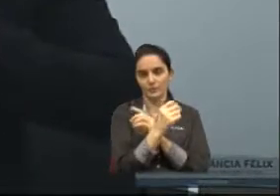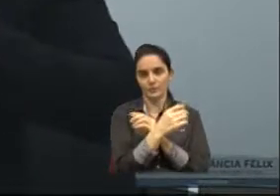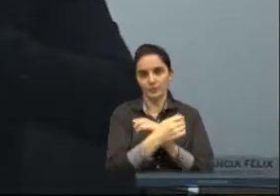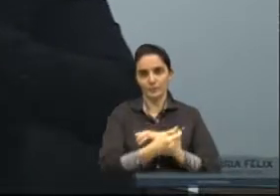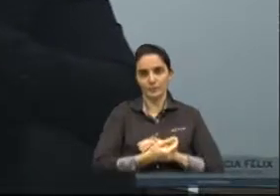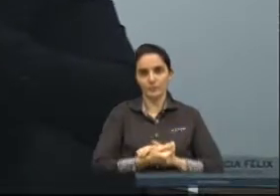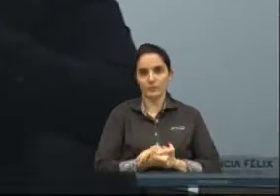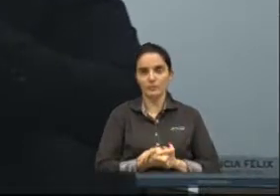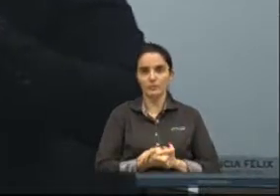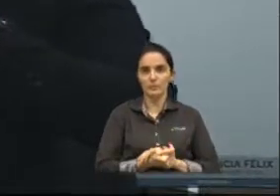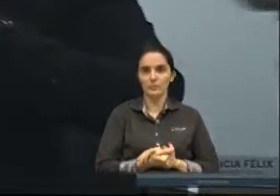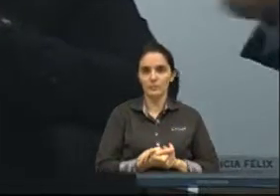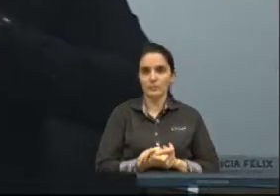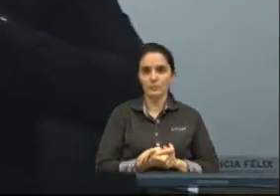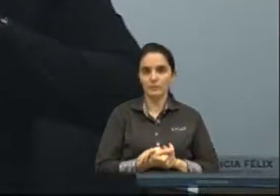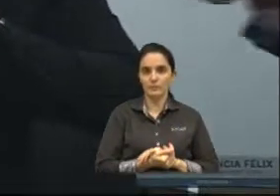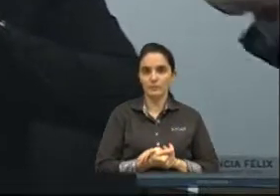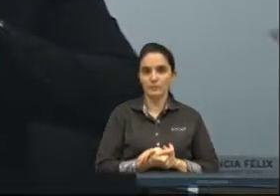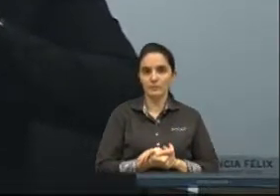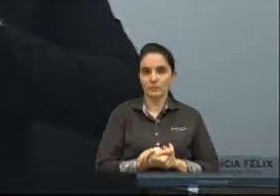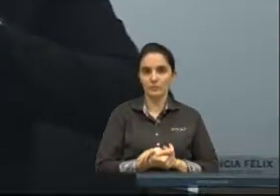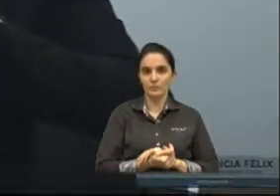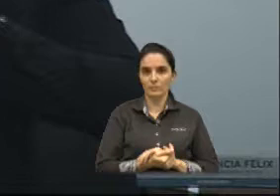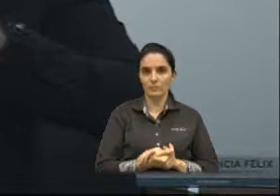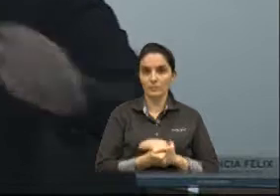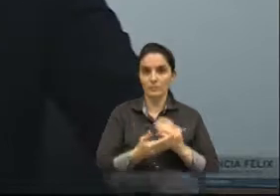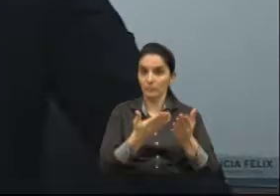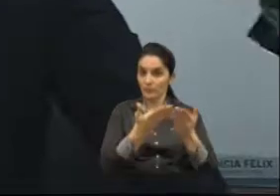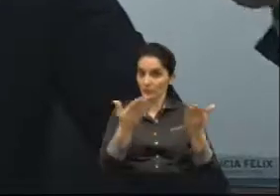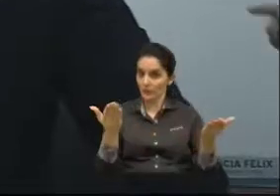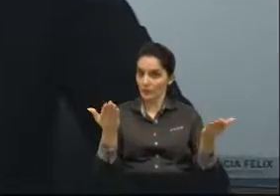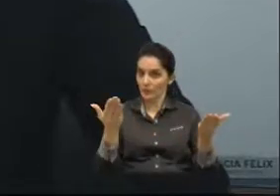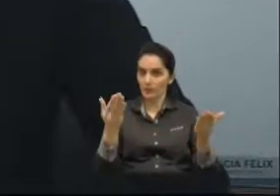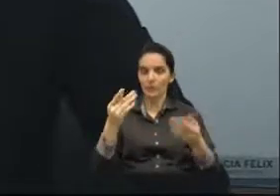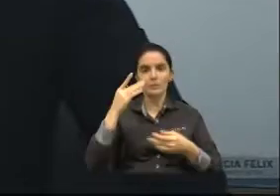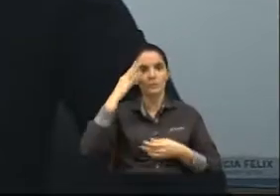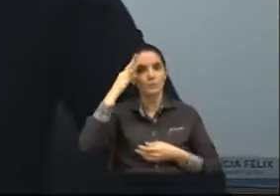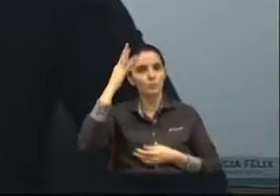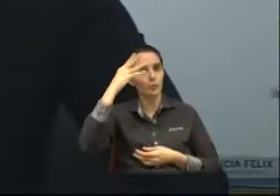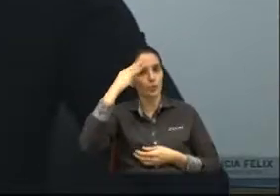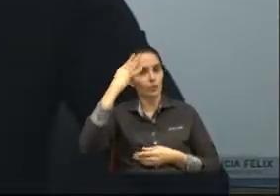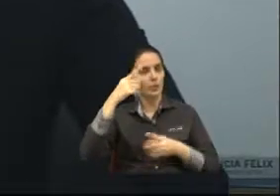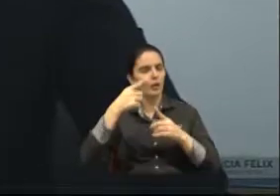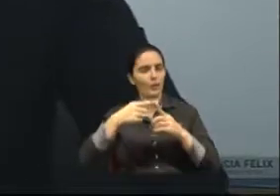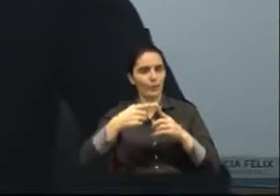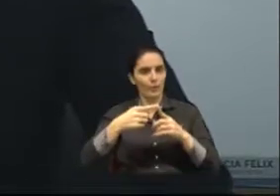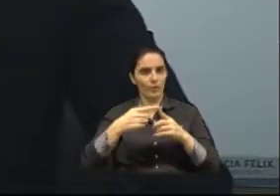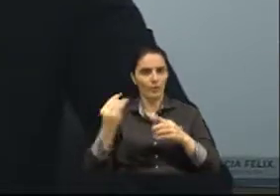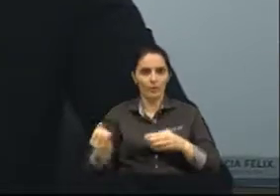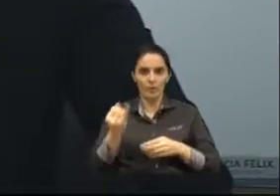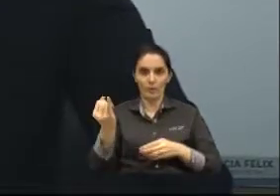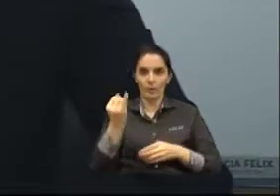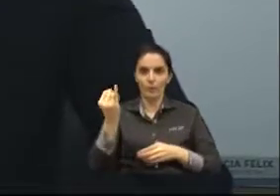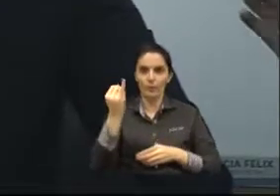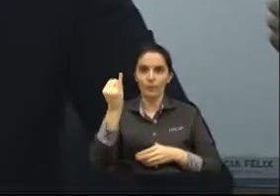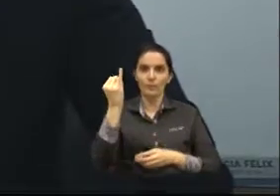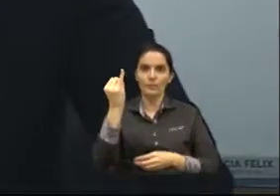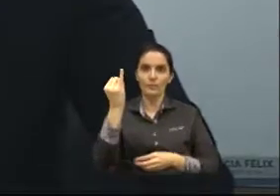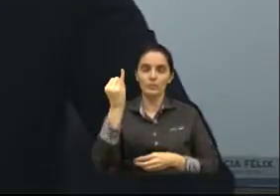Para vocês terem uma ideia, né, só para exemplificar a importância desse